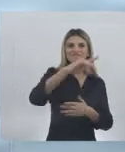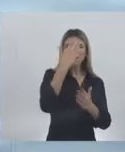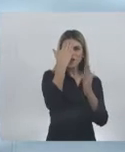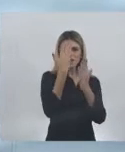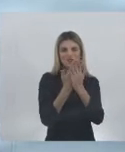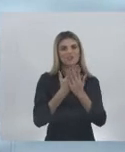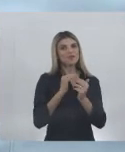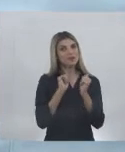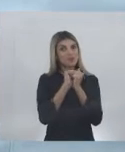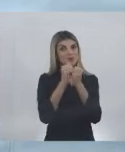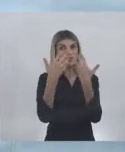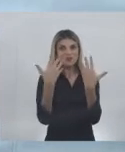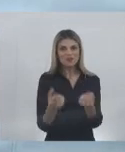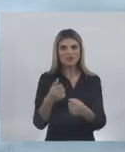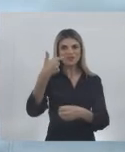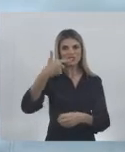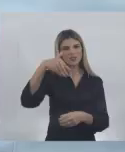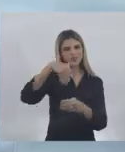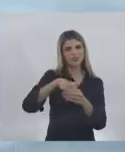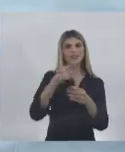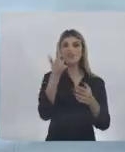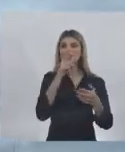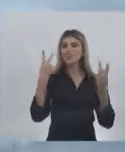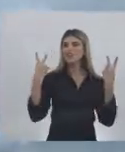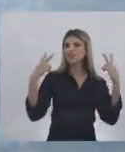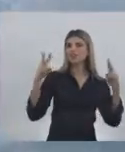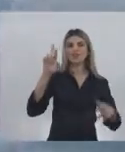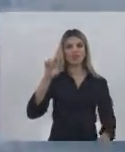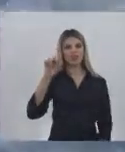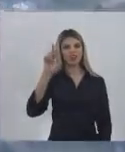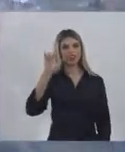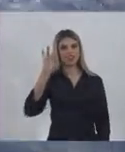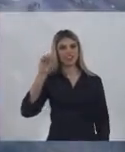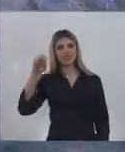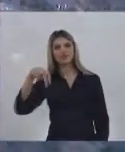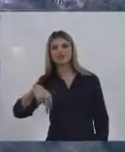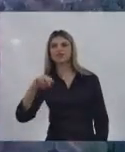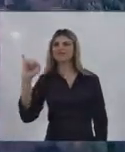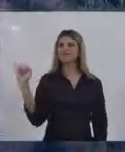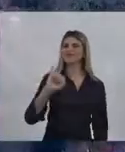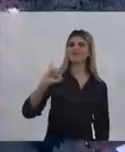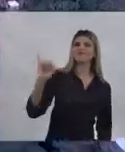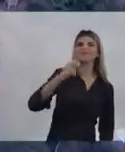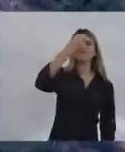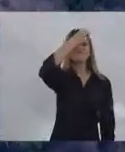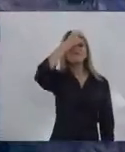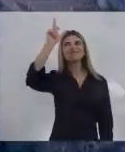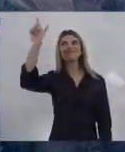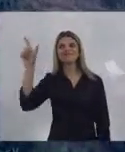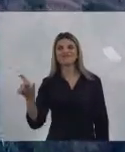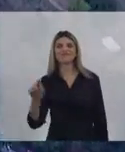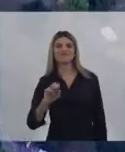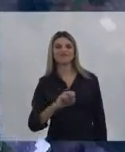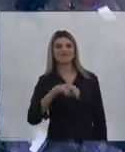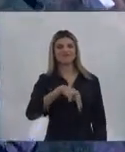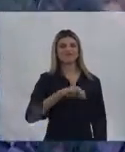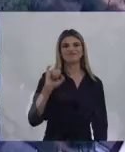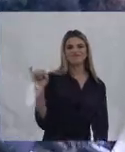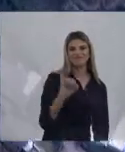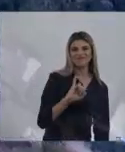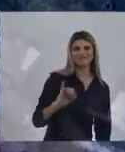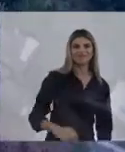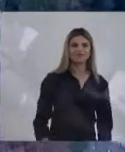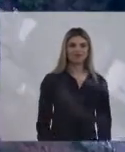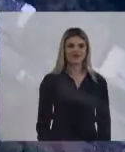era na política, porque se nós deixássemos na política só as pessoas que estão ali para usar o público